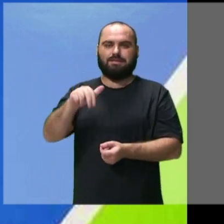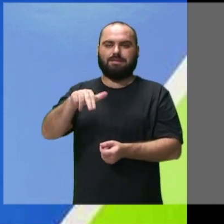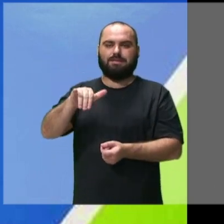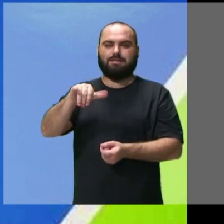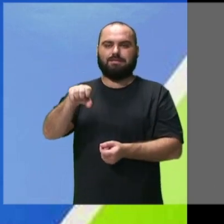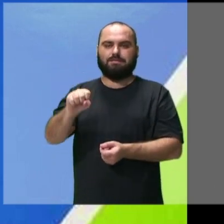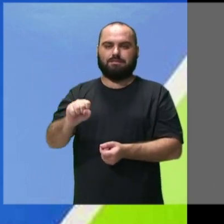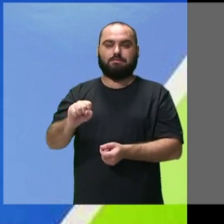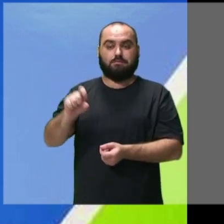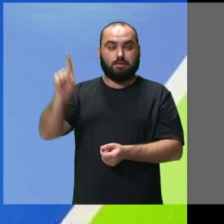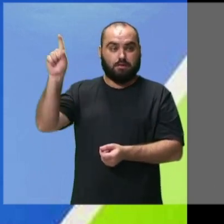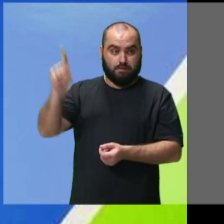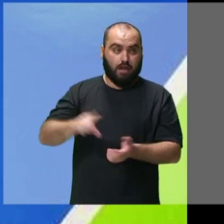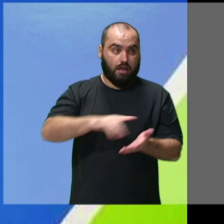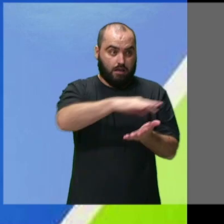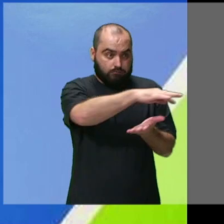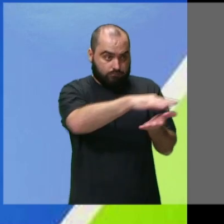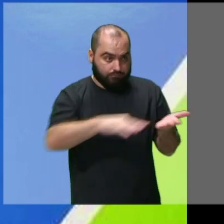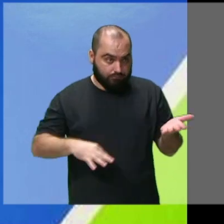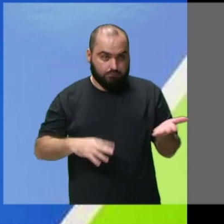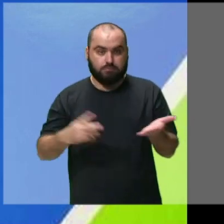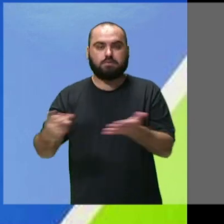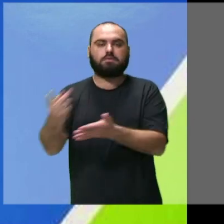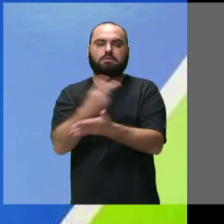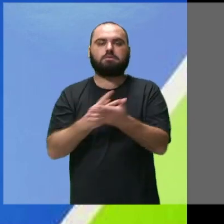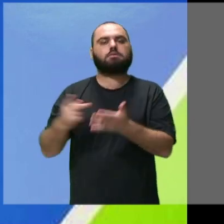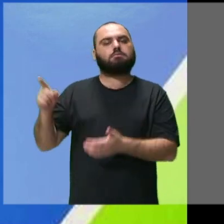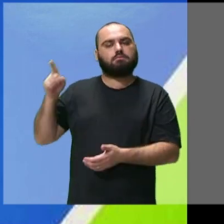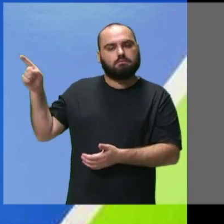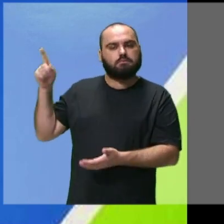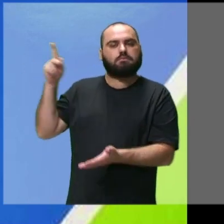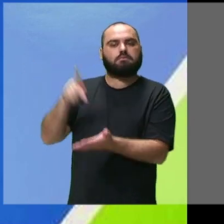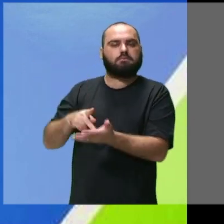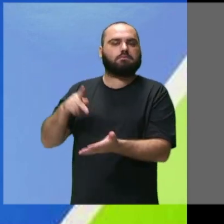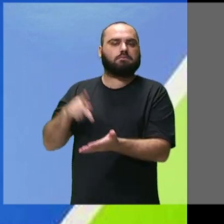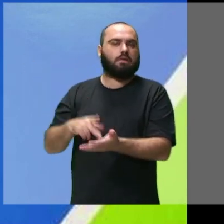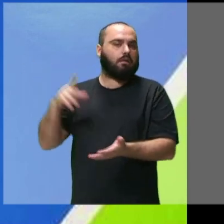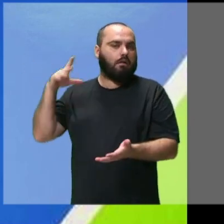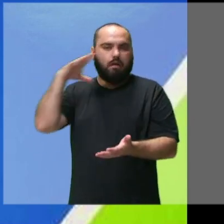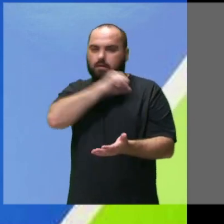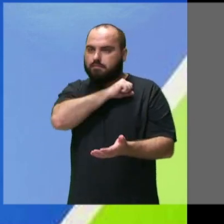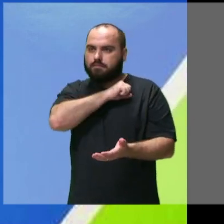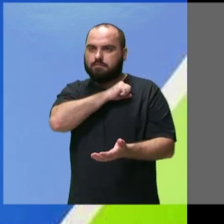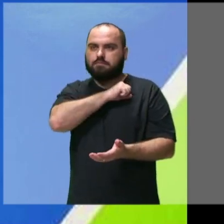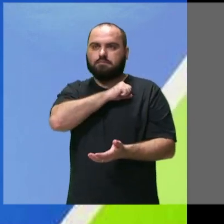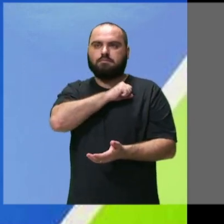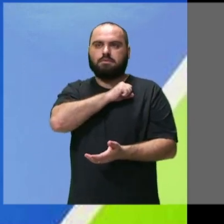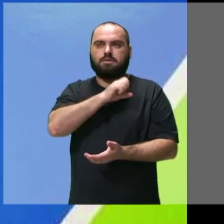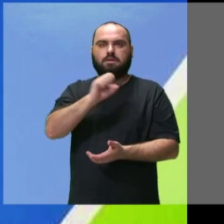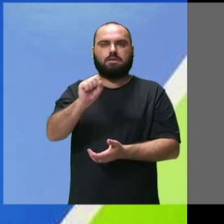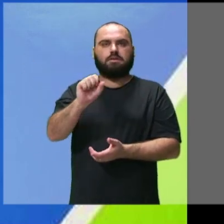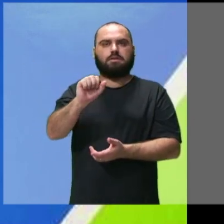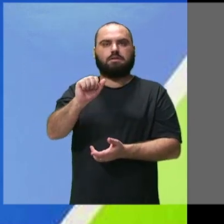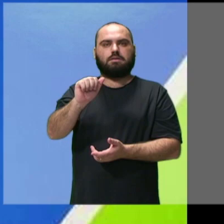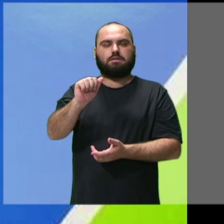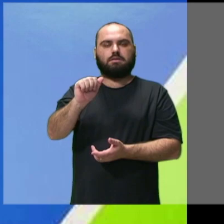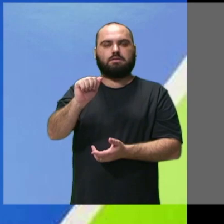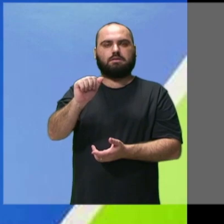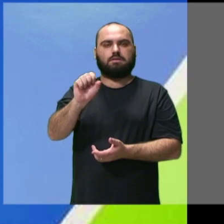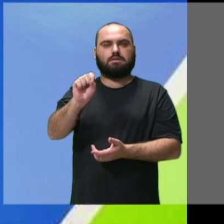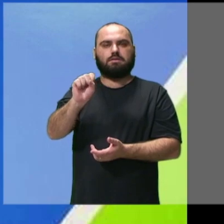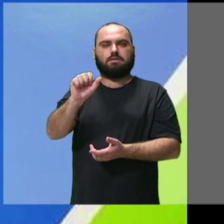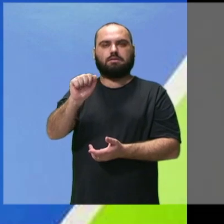Das quadras? Exatamente. Então, a representação das quadras rápidas, não as de saibro, né? Nós vamos encontrar